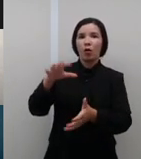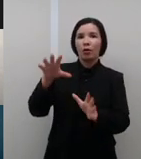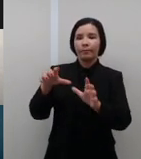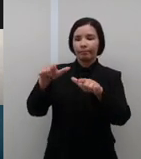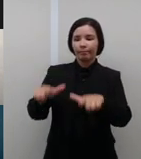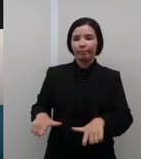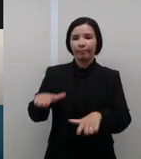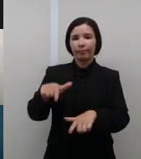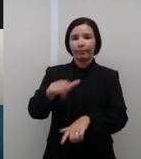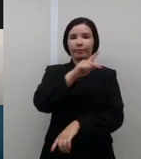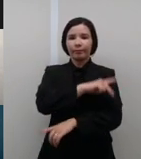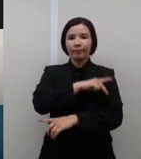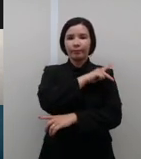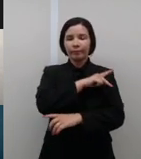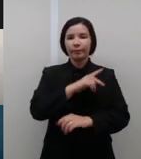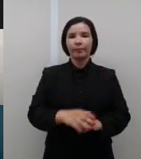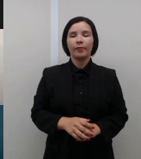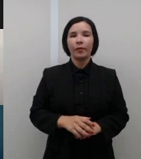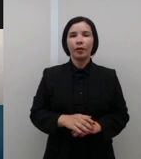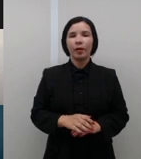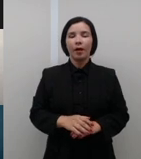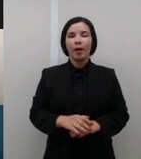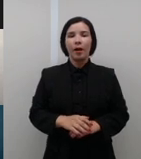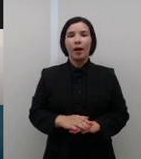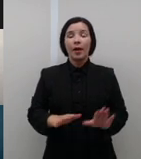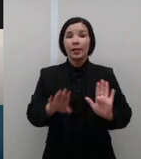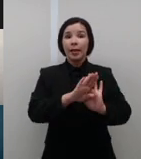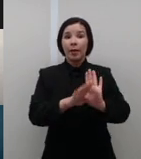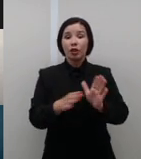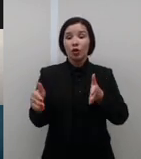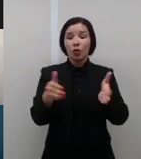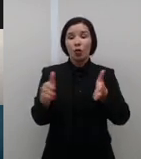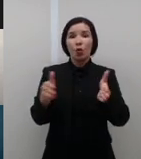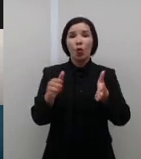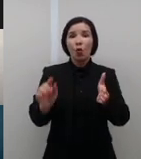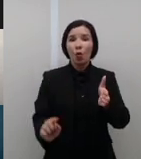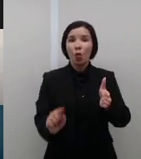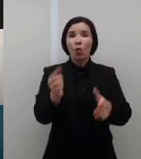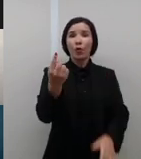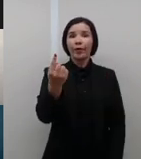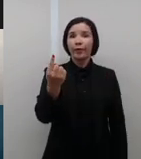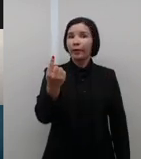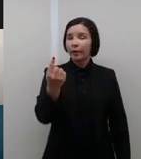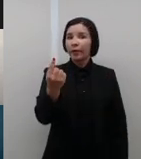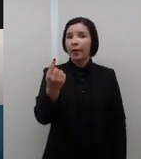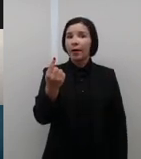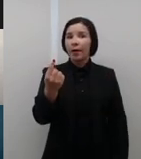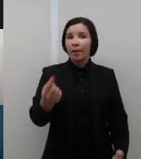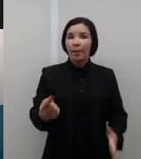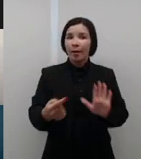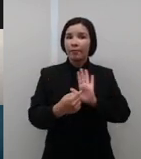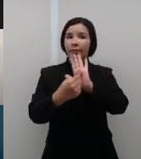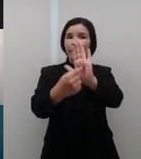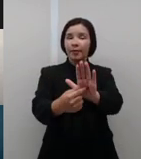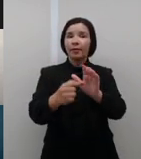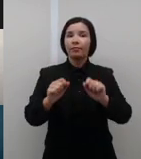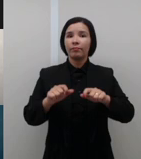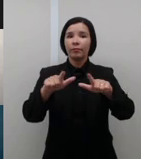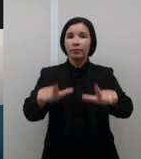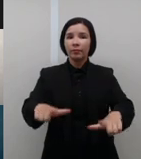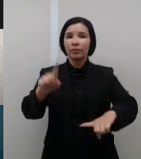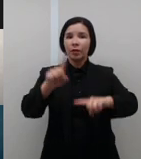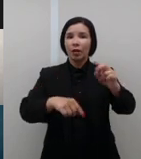Paraíba, estabelecendo limite temporal unicamente para aquisição dos títulos relativos à comprovação